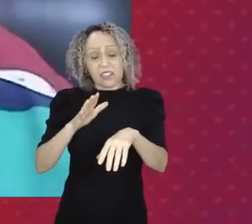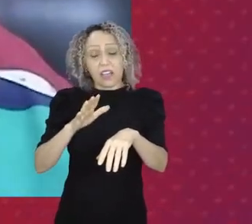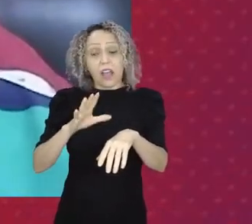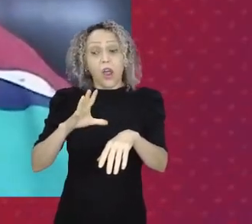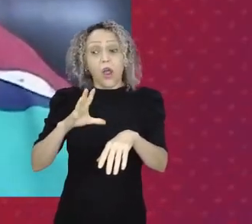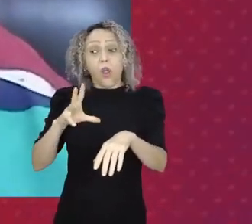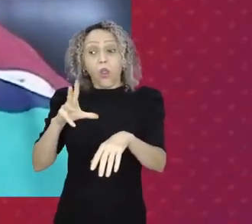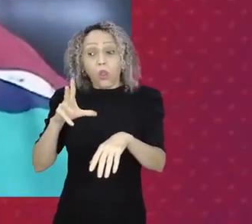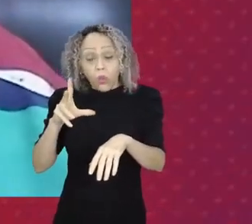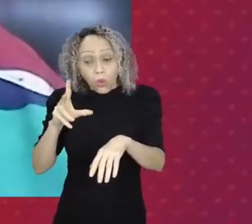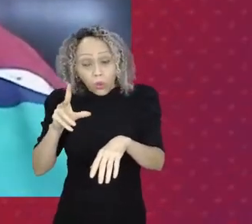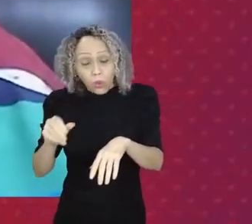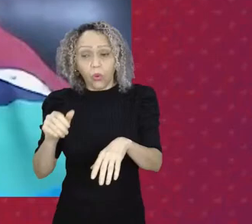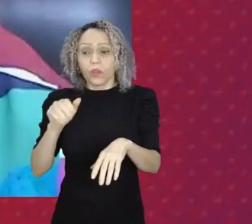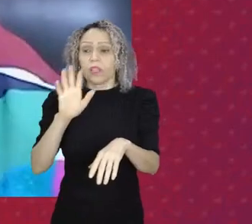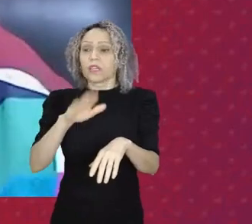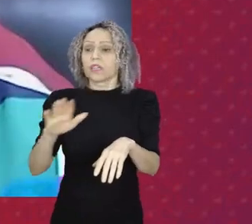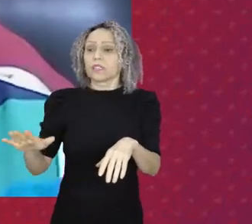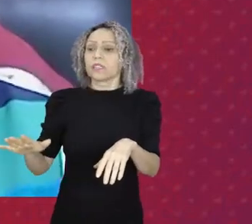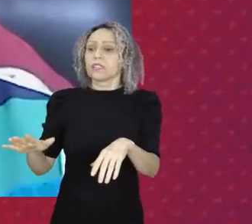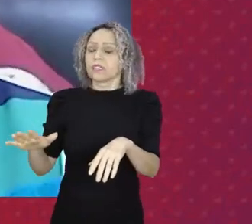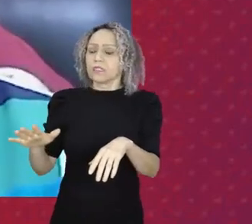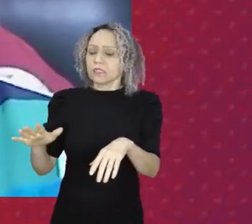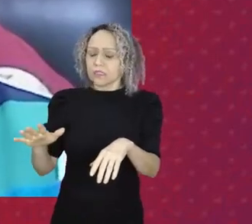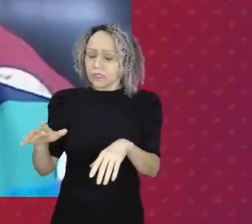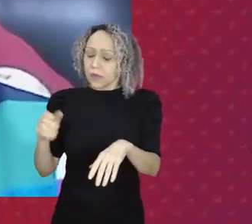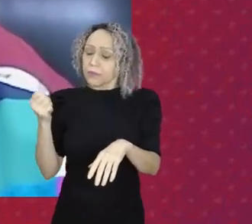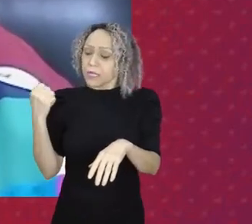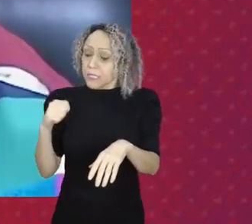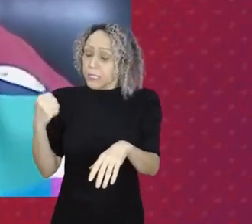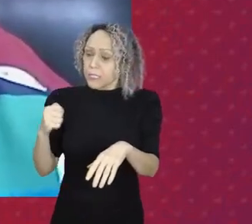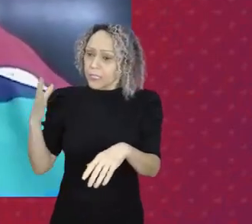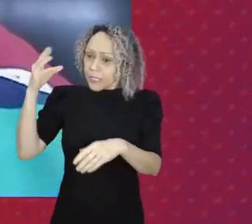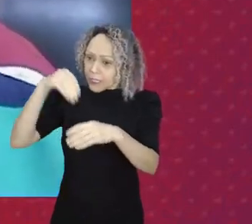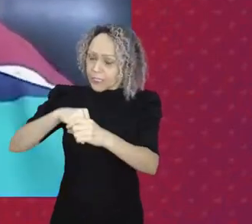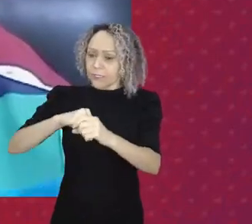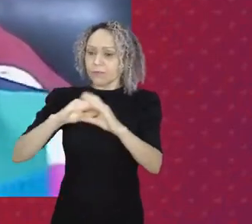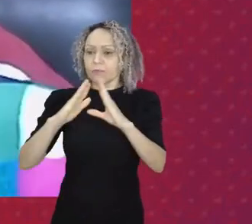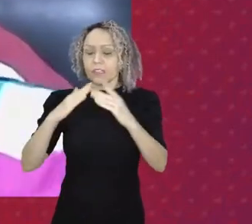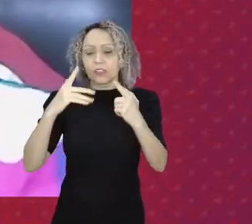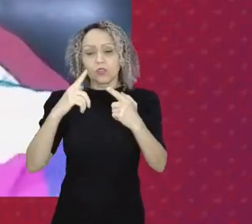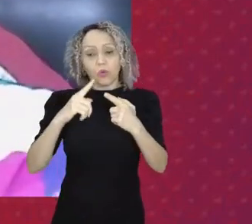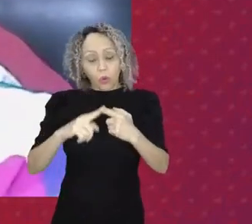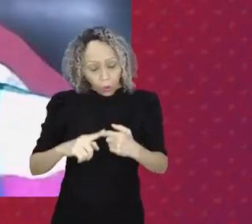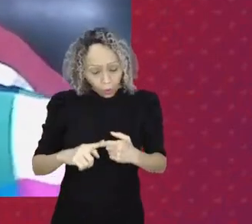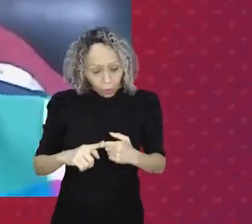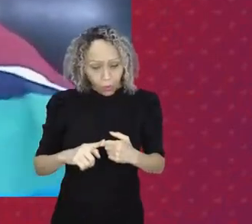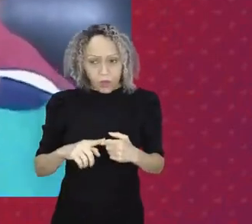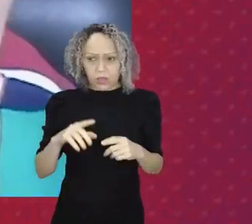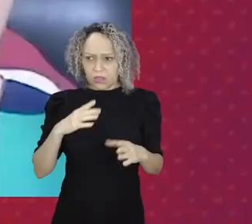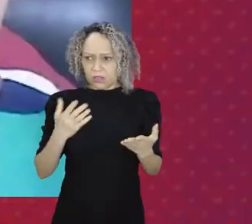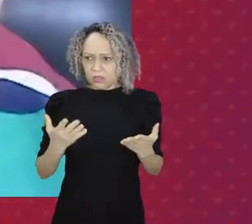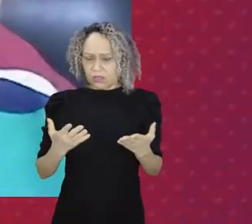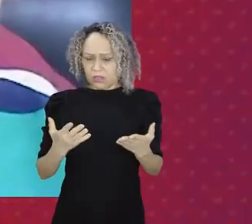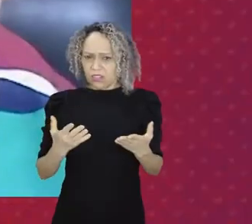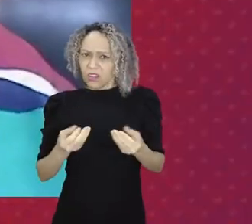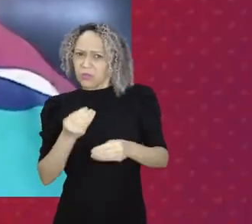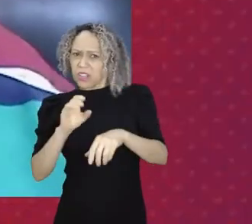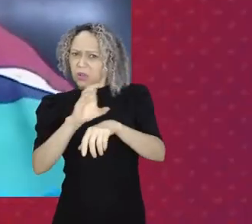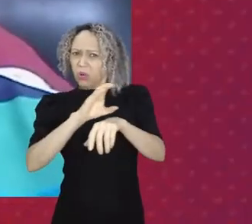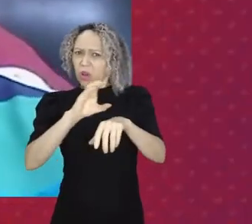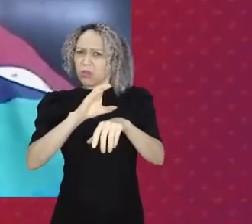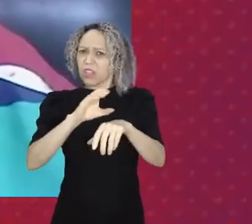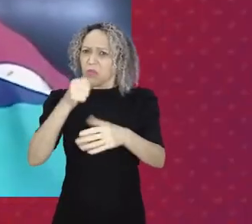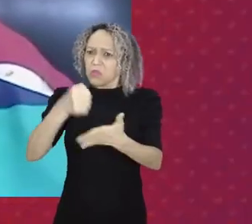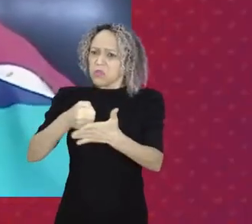gente se fortalecia nisso, dizer, tá bom, como que eu cumpro uma Constituição que me obriga a colocar meus filhos, você não tem escola,